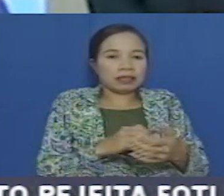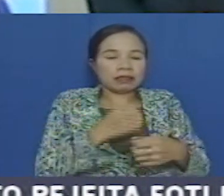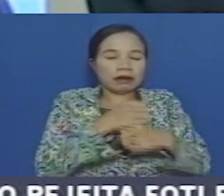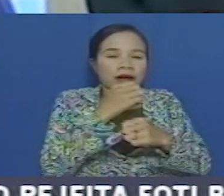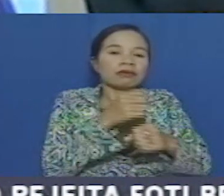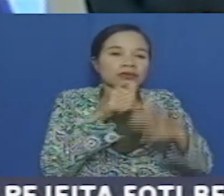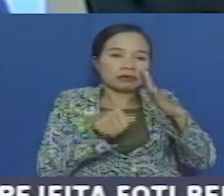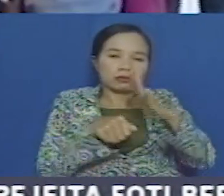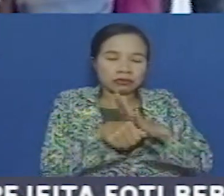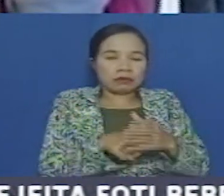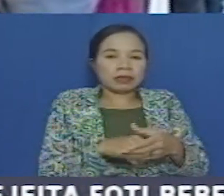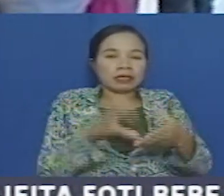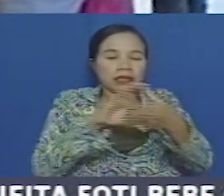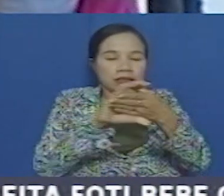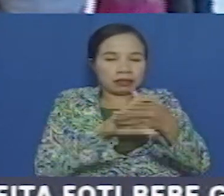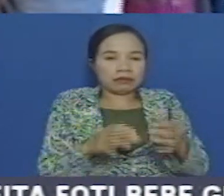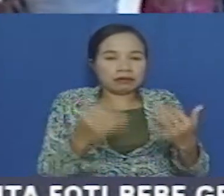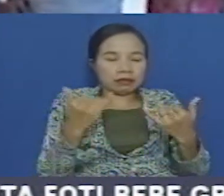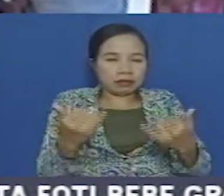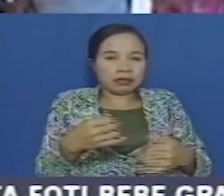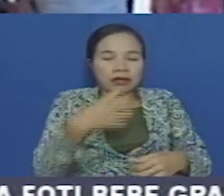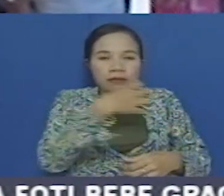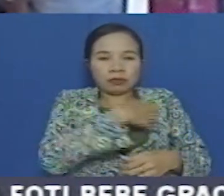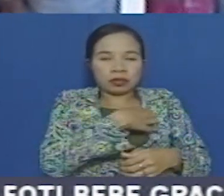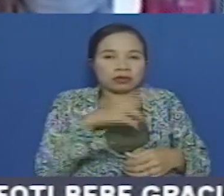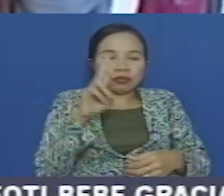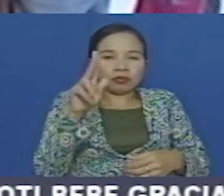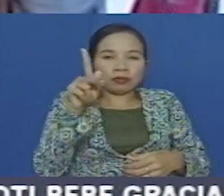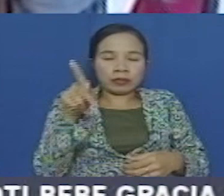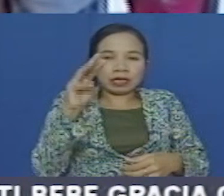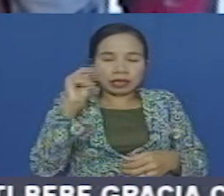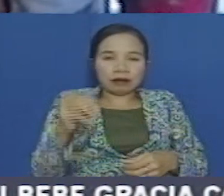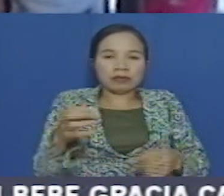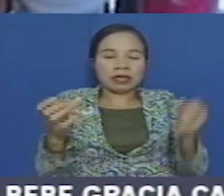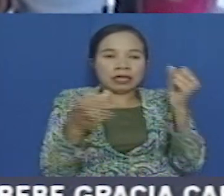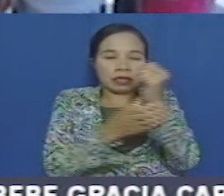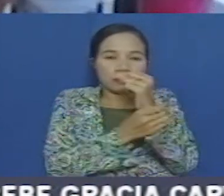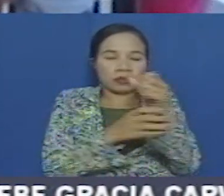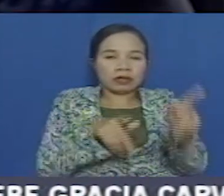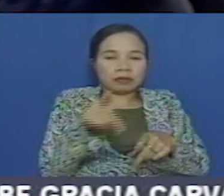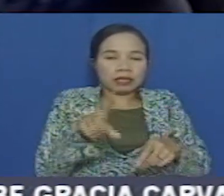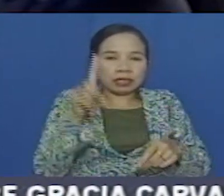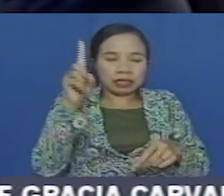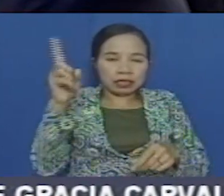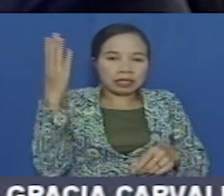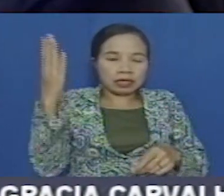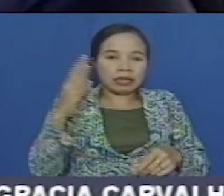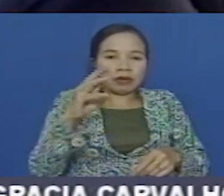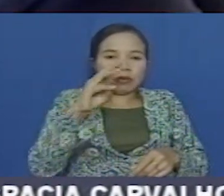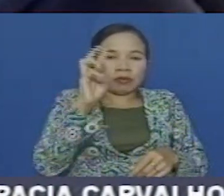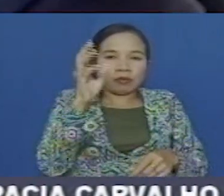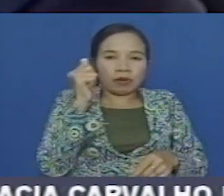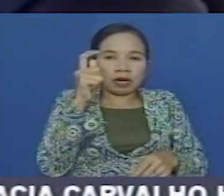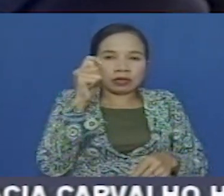Falso, irmão, né? Foi na Laisne, unidade de polícia marítima, captura cidadão Ida Iho Watuboru, tambalure Kartaun Vasina